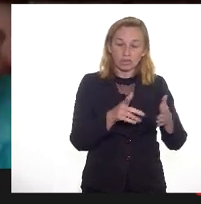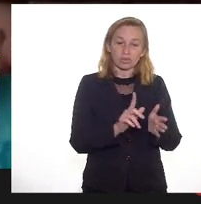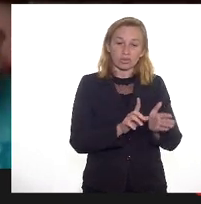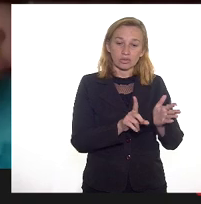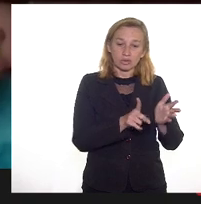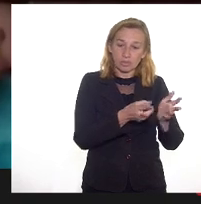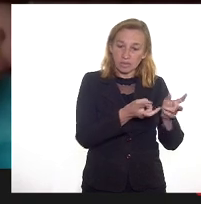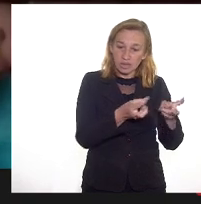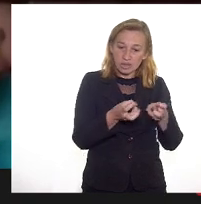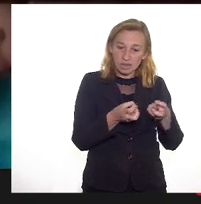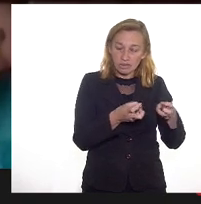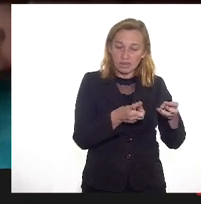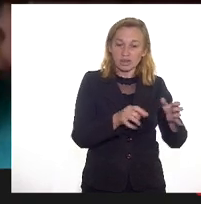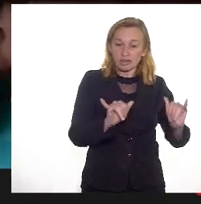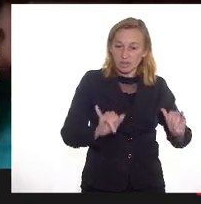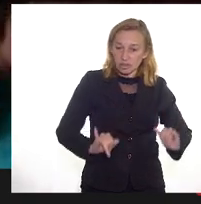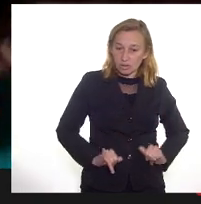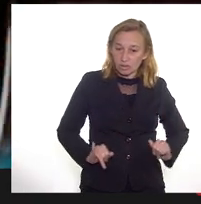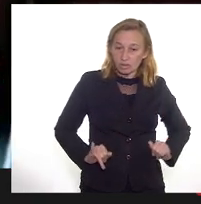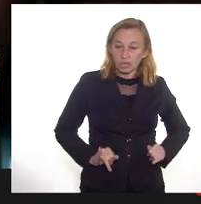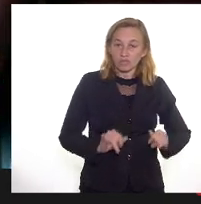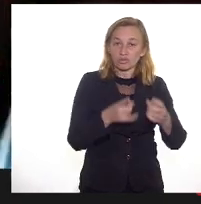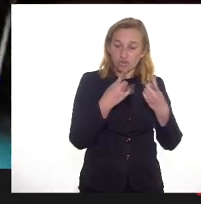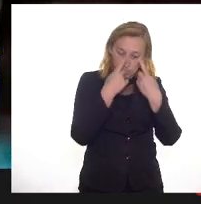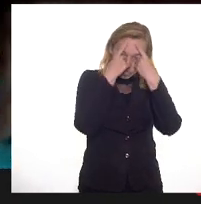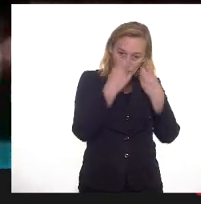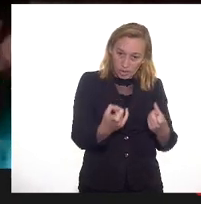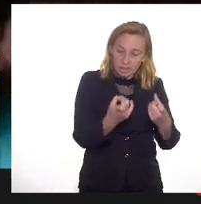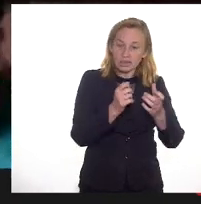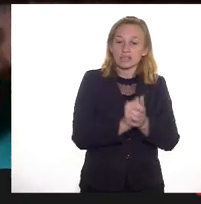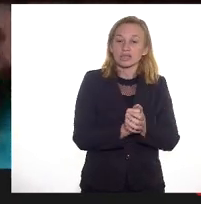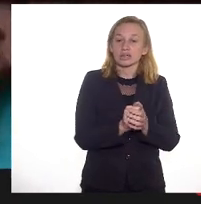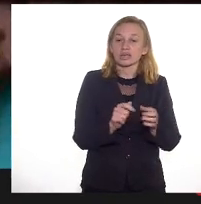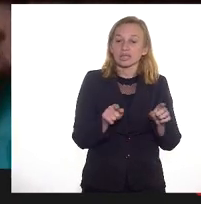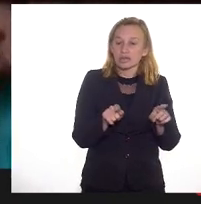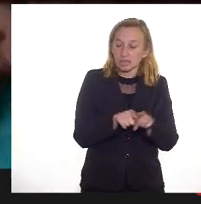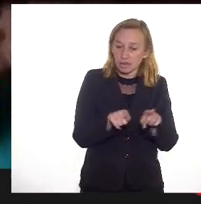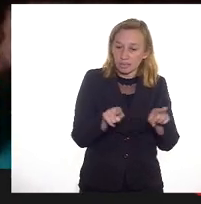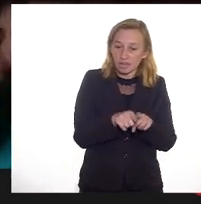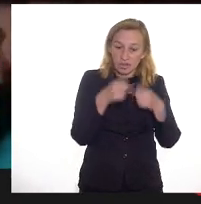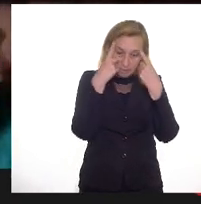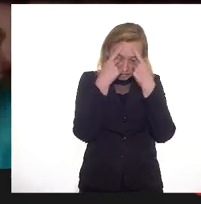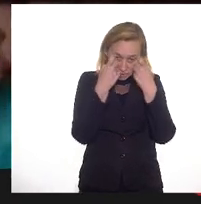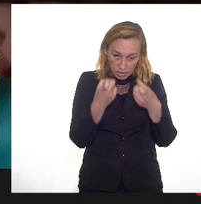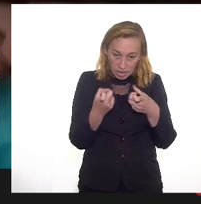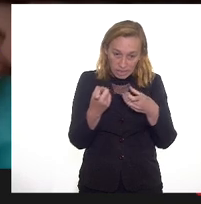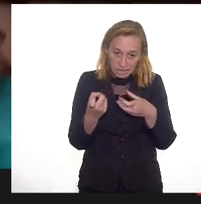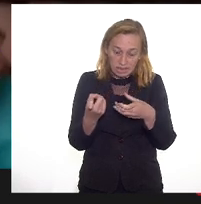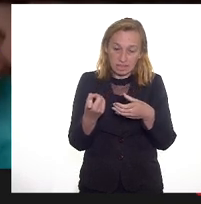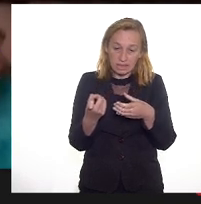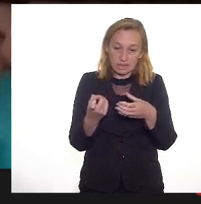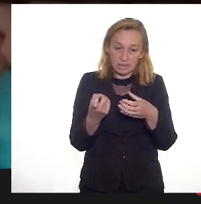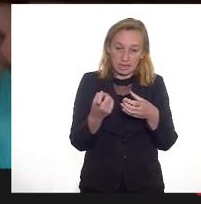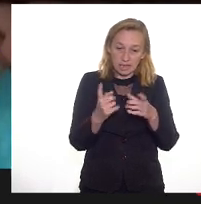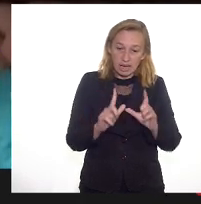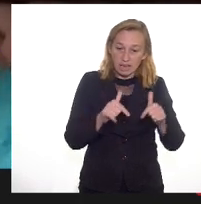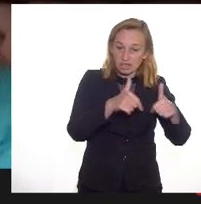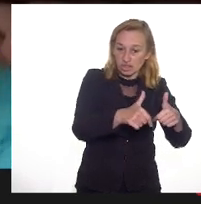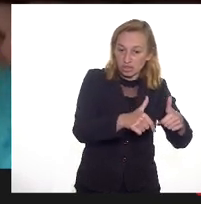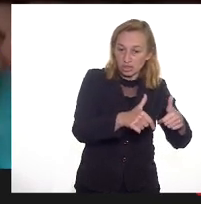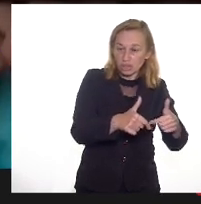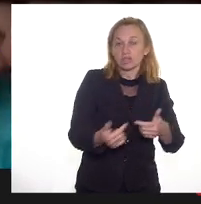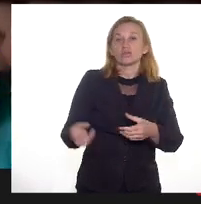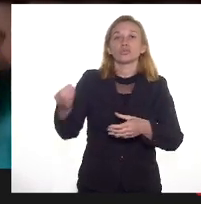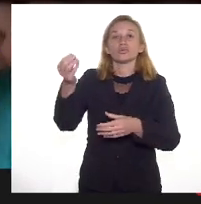das violências sofridas e das violências perpetradas aqui no